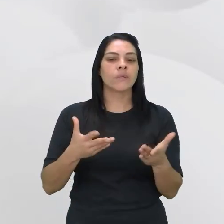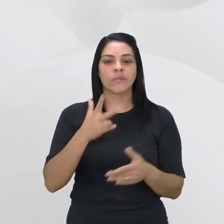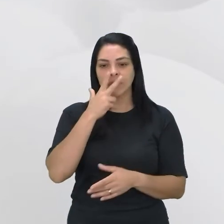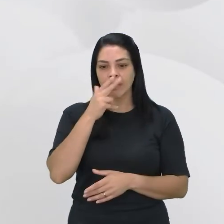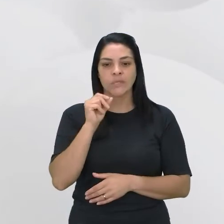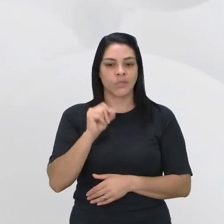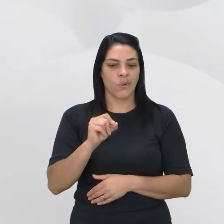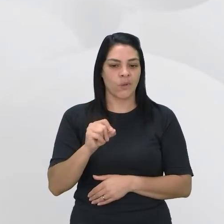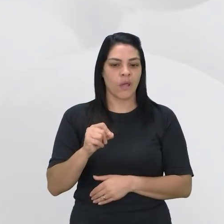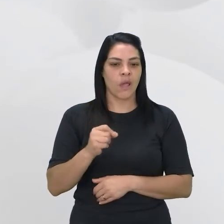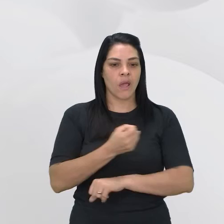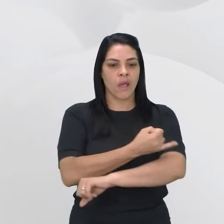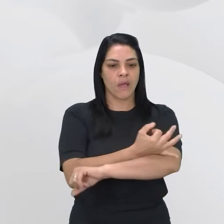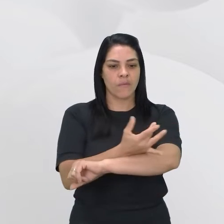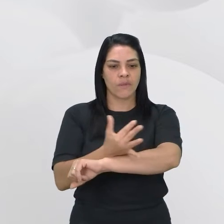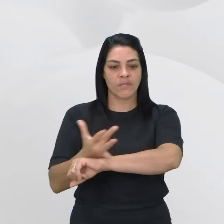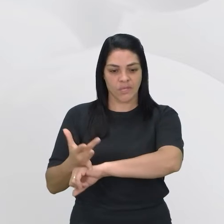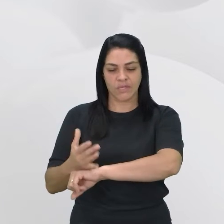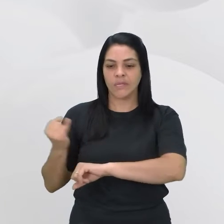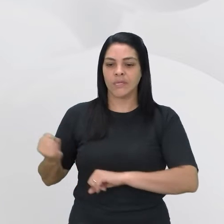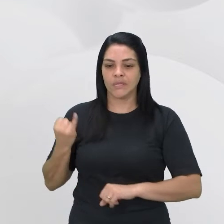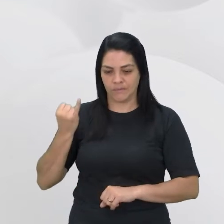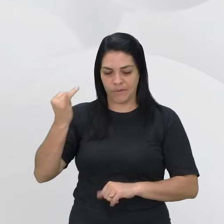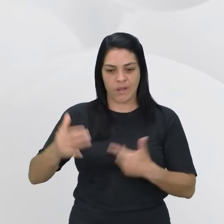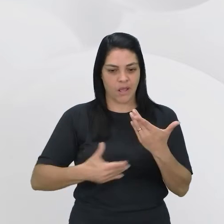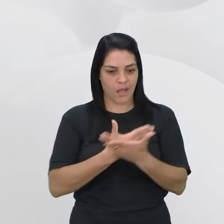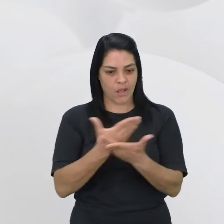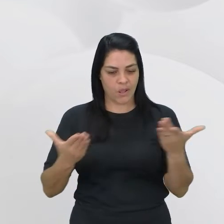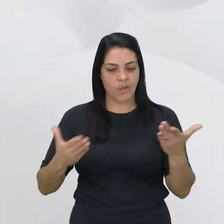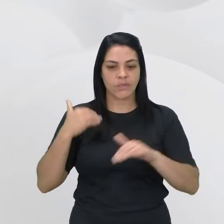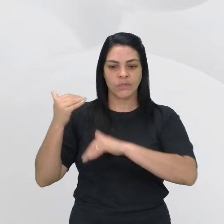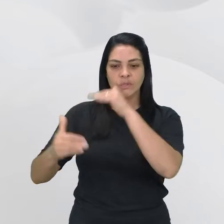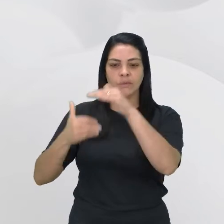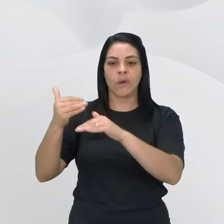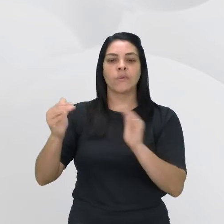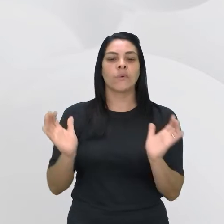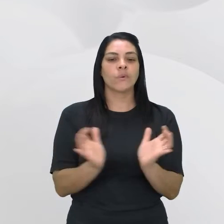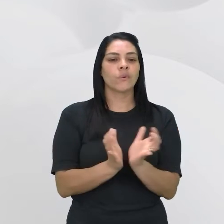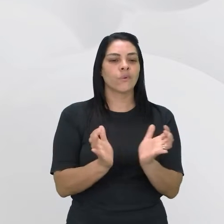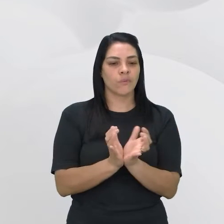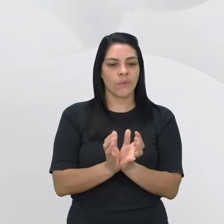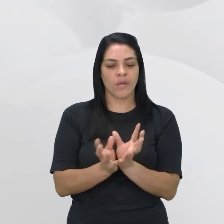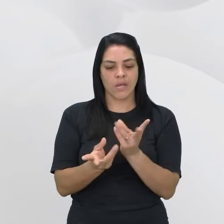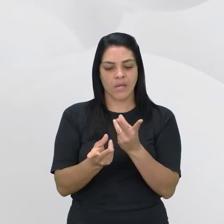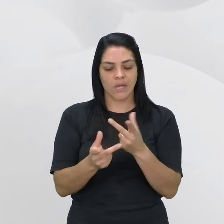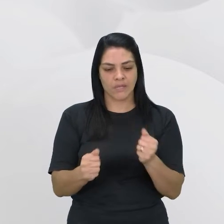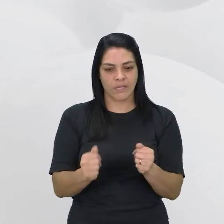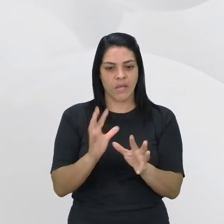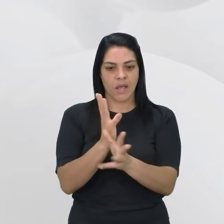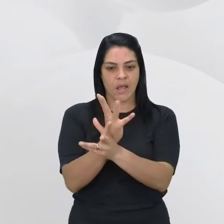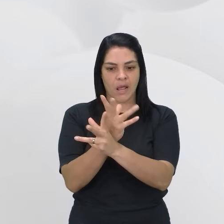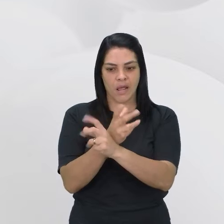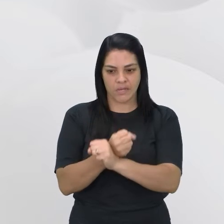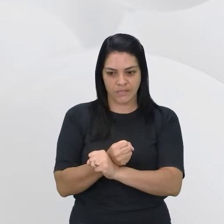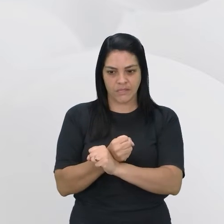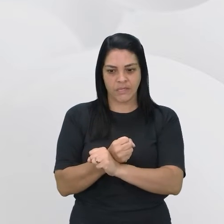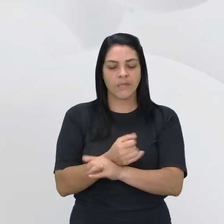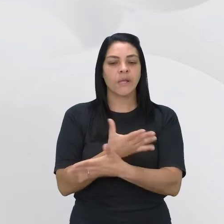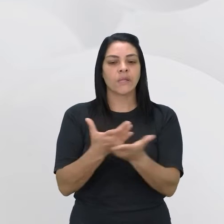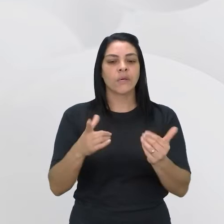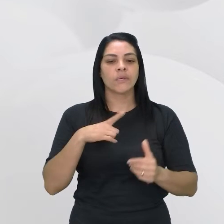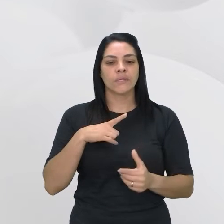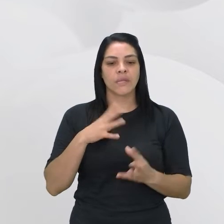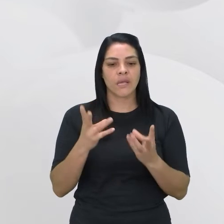muito preciosa. A gente constrói com os grupos de argila, né? A gente propõe a